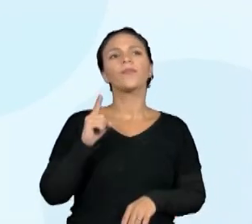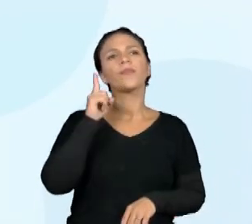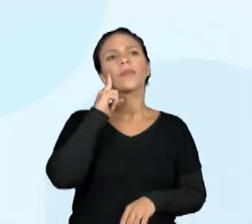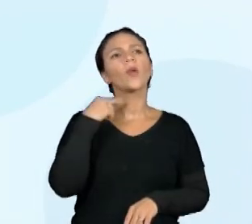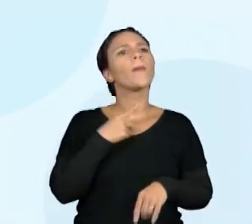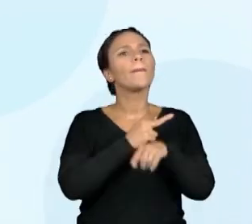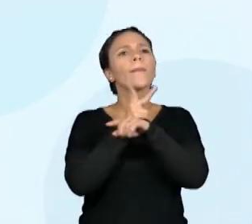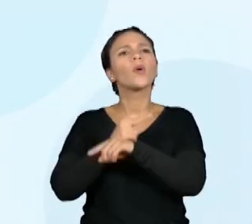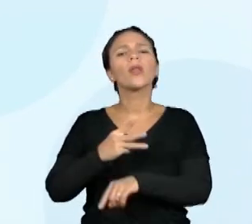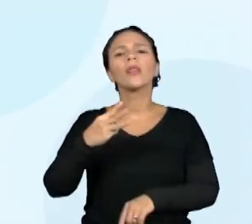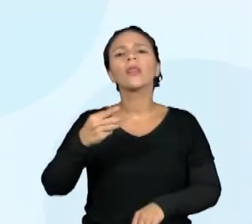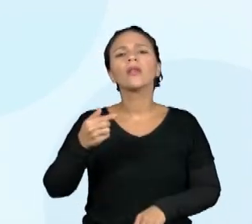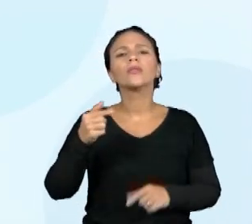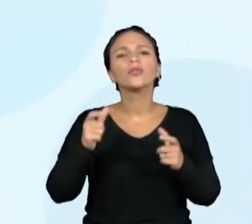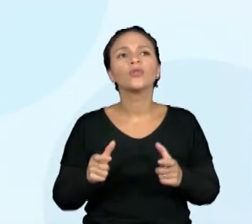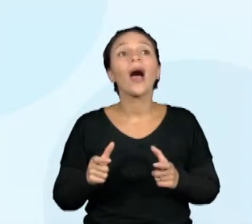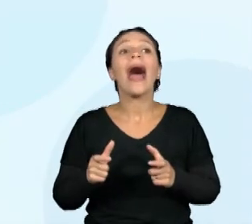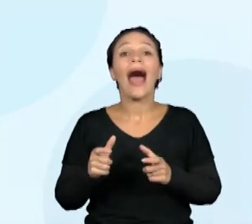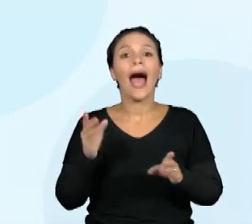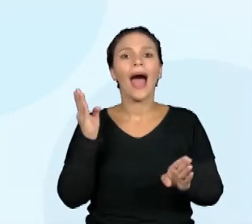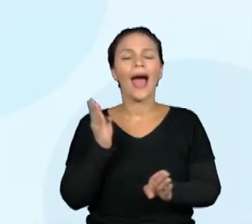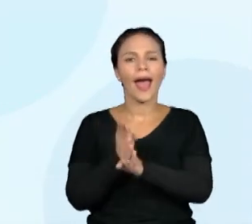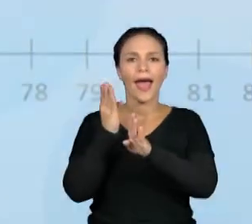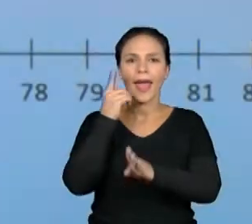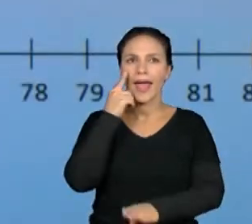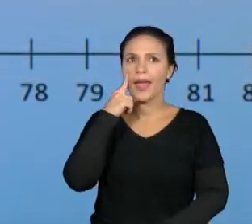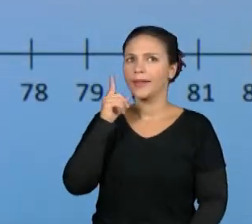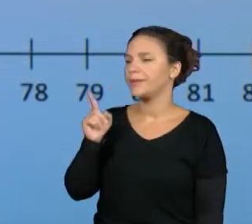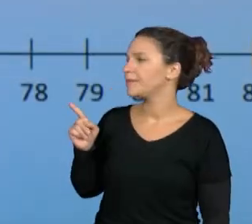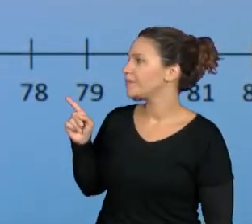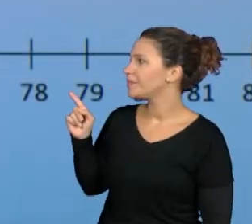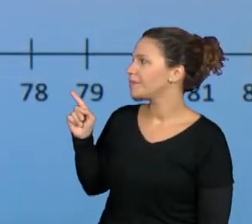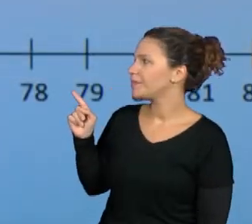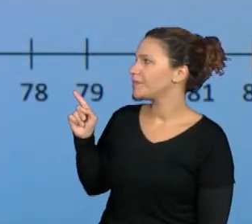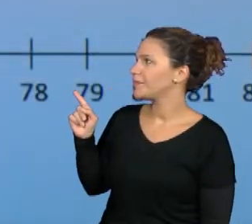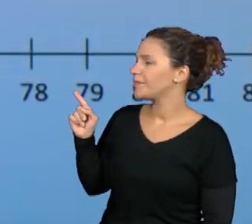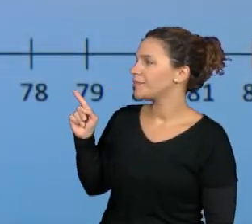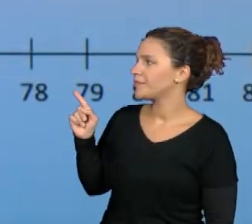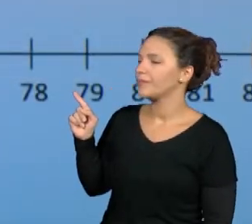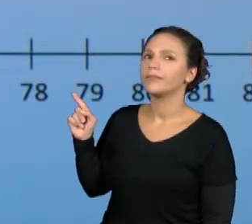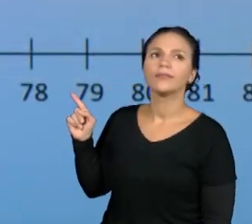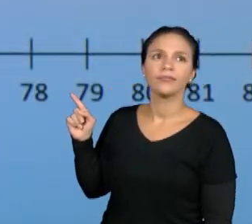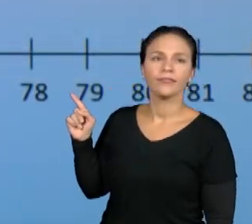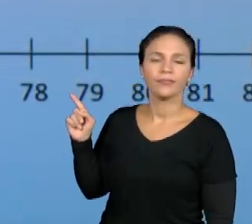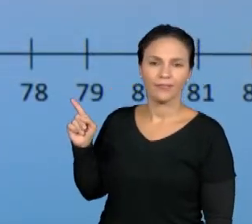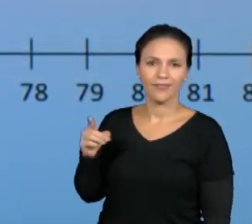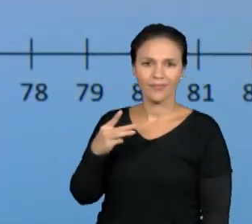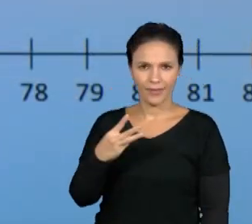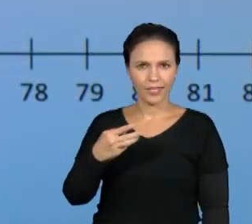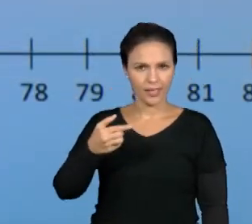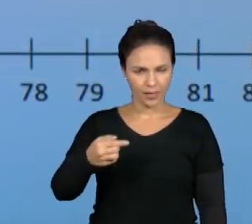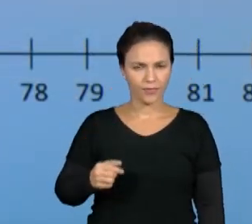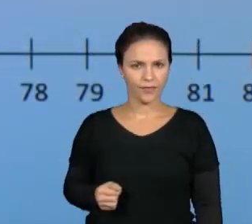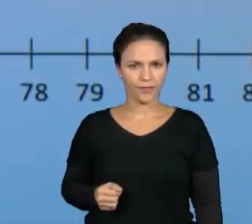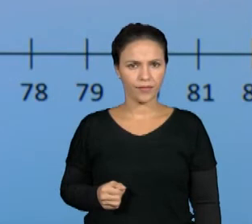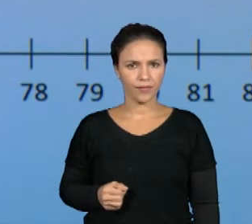número 37, que é a quantidade de peixes do tipo colisa, e